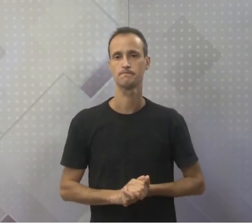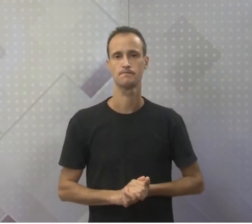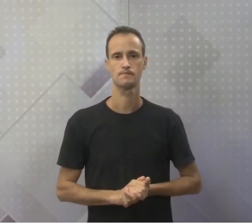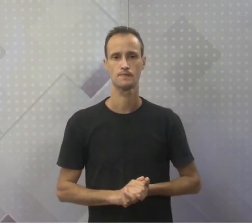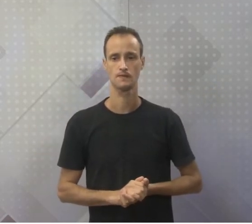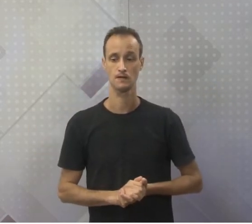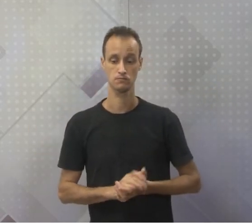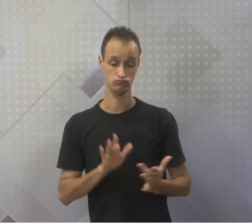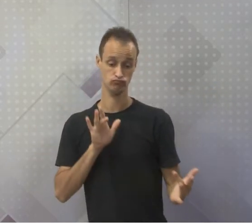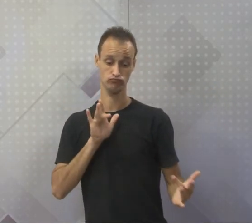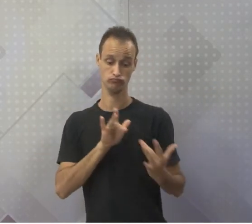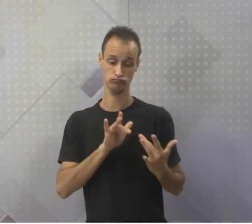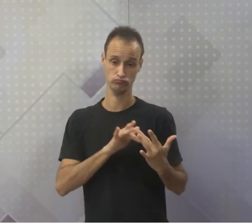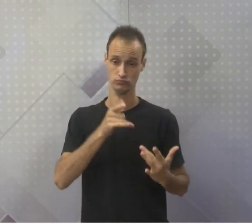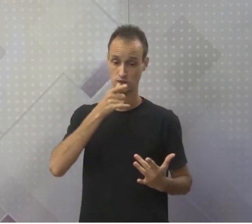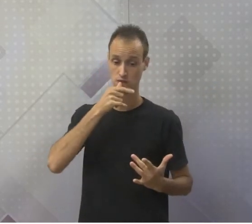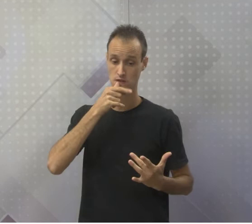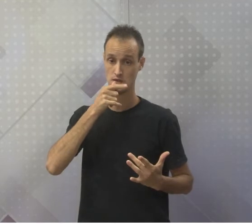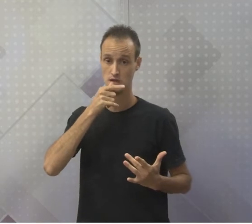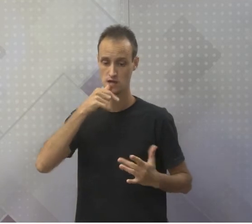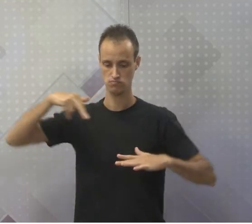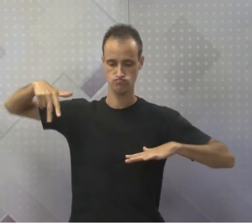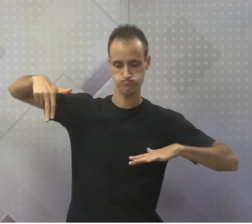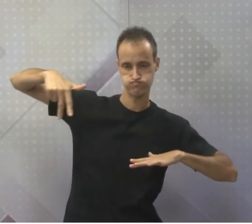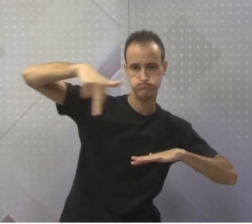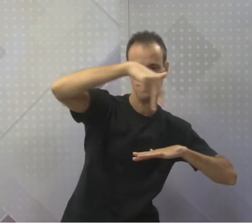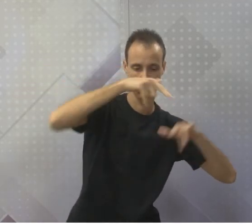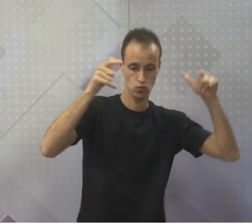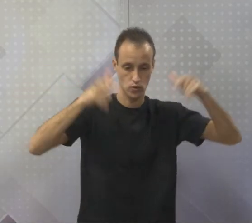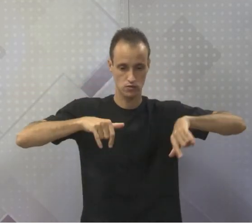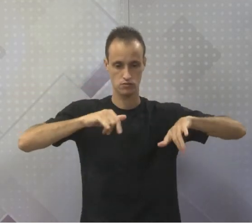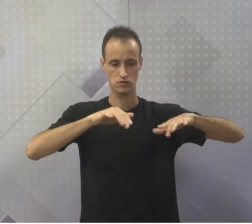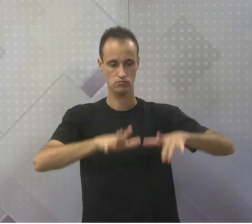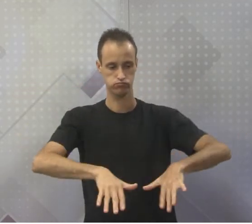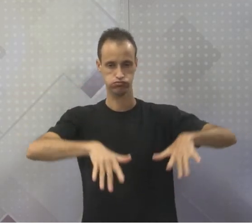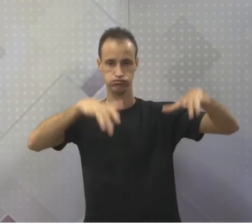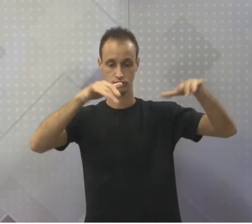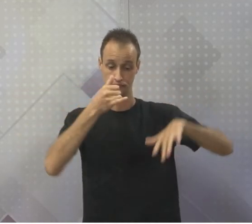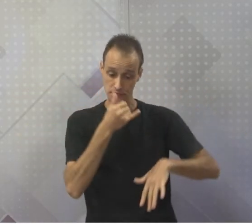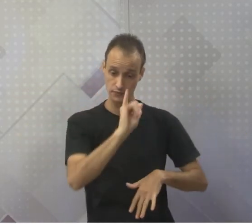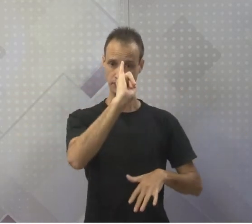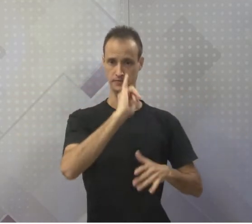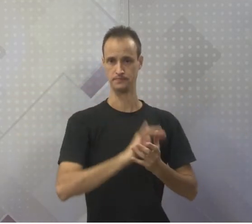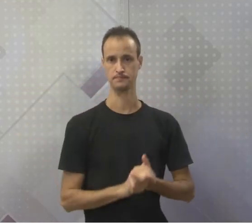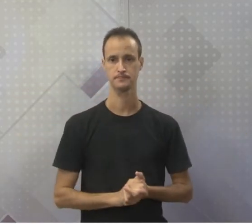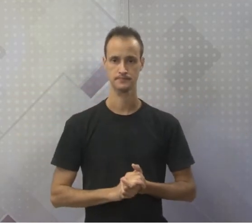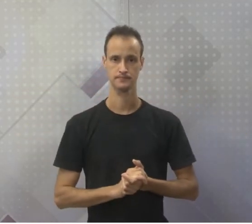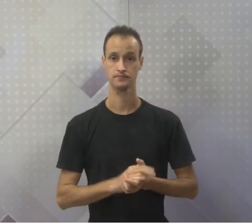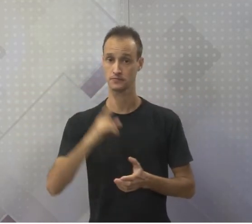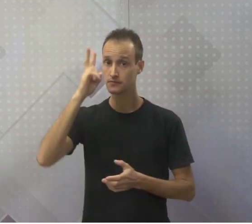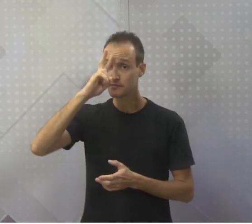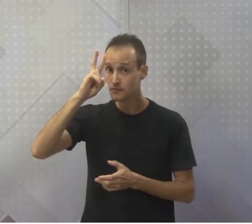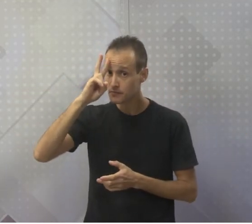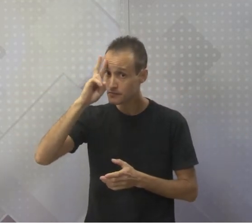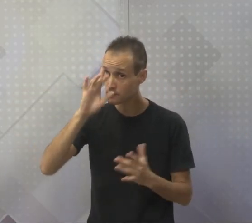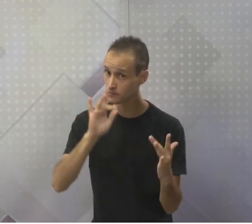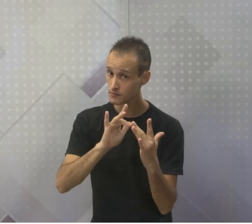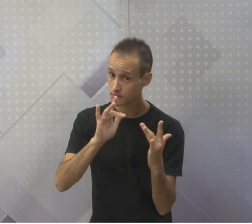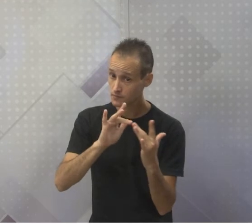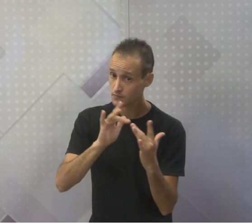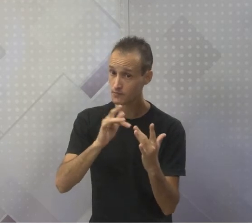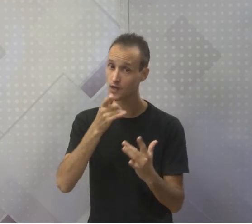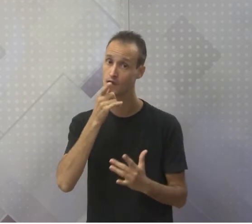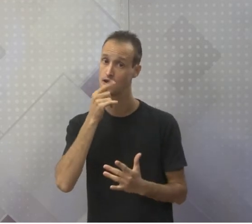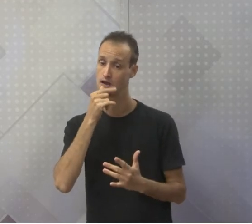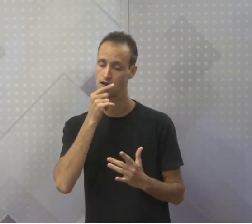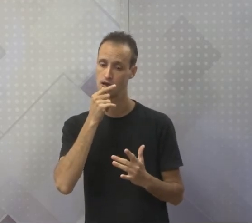Não ter contato direto com a água em ambiente alagado, tá? Não ter contato. Lembra que é através da água